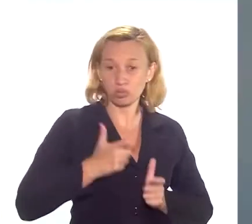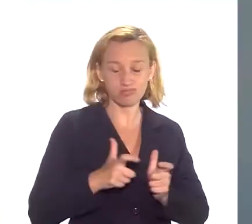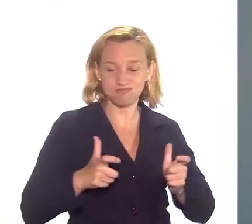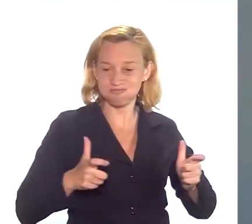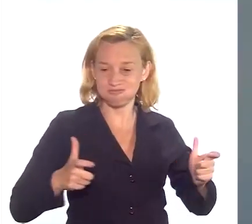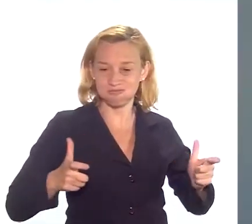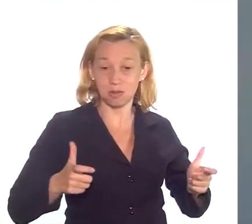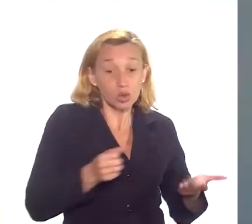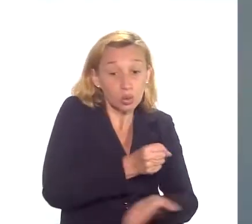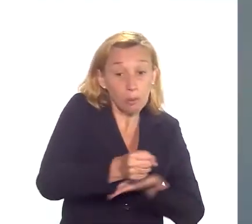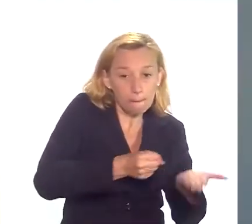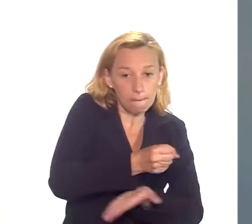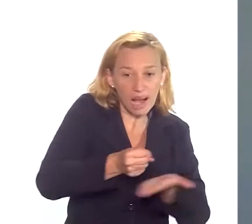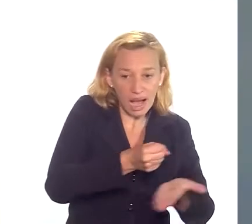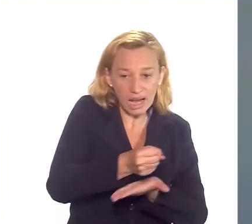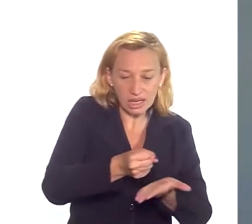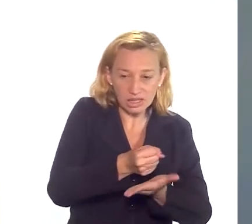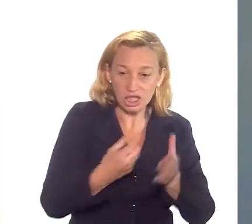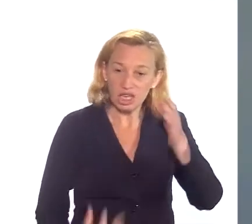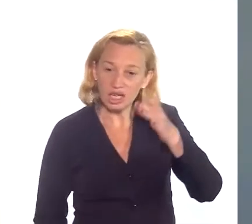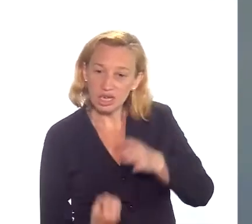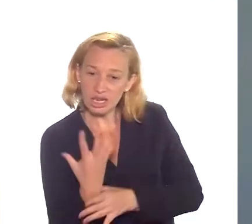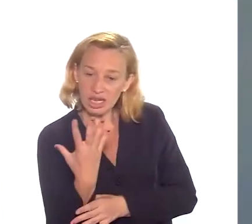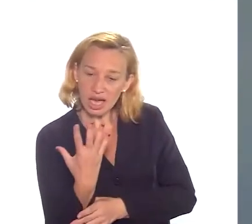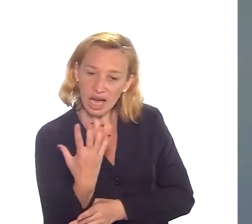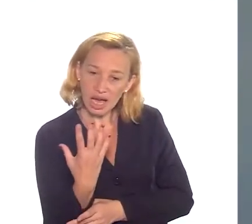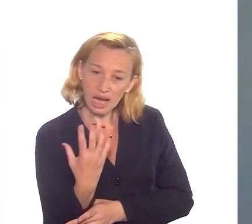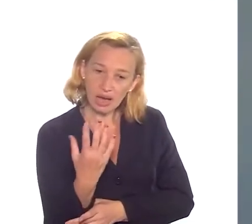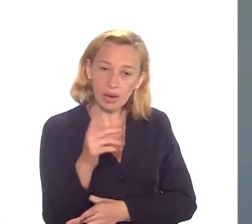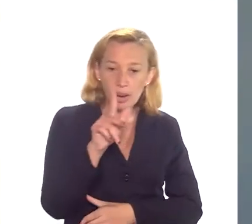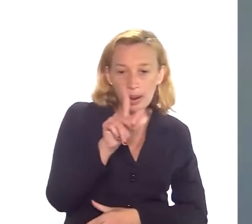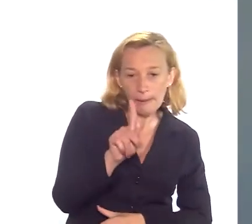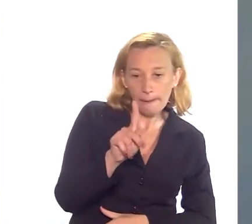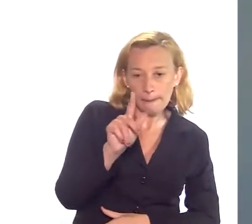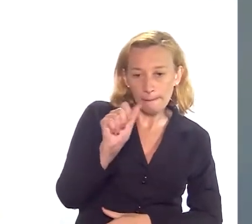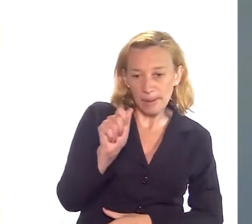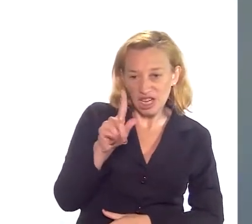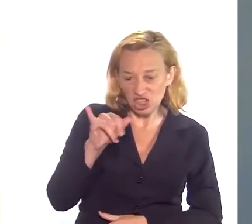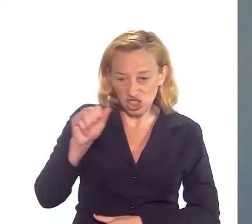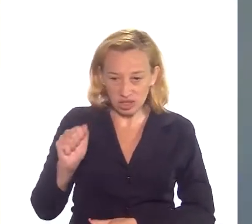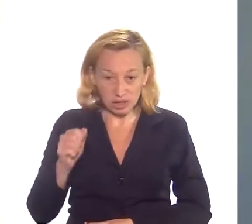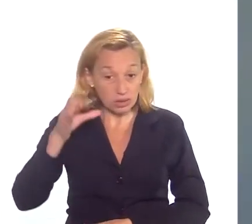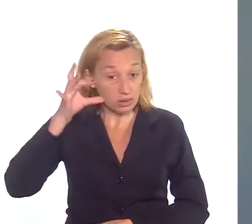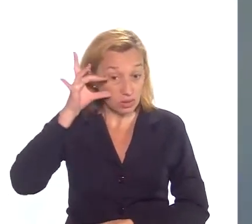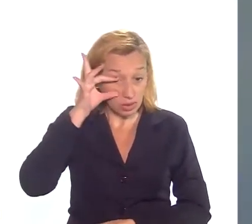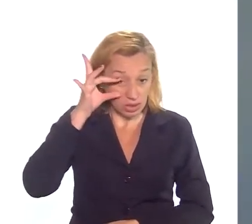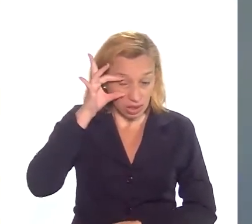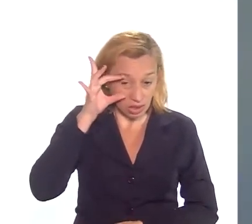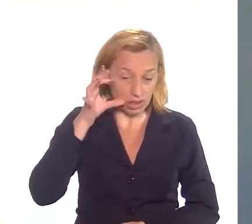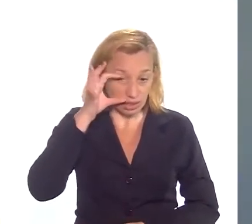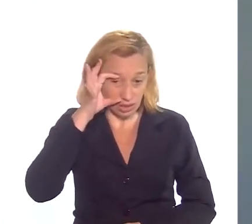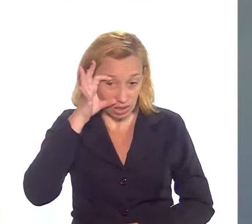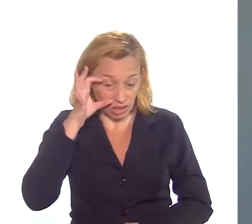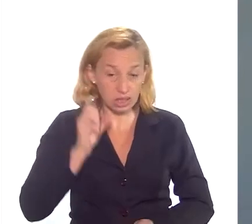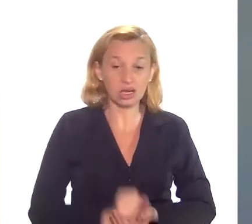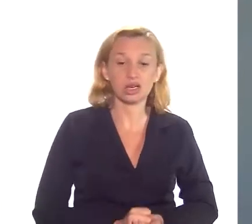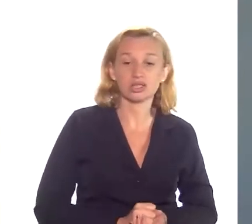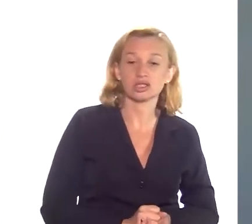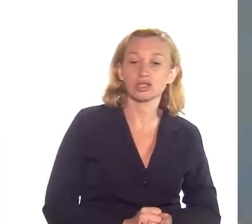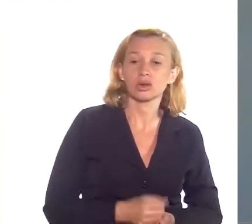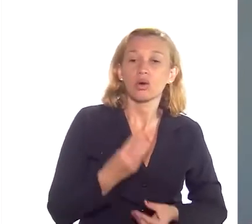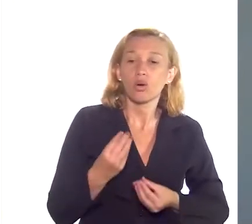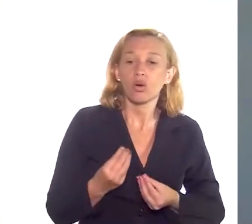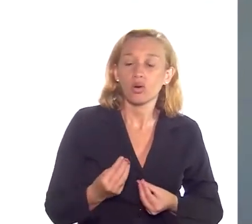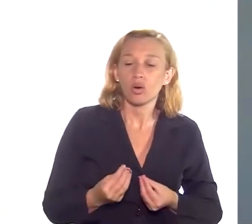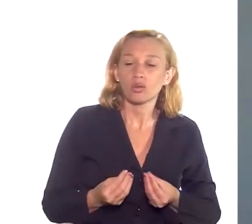Muita demanda, desde o básico, aprender a criar uma página no Instagram, né? Até a gente evoluindo, falando sobre